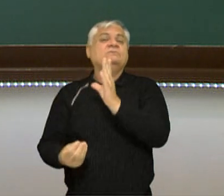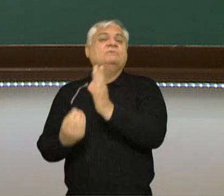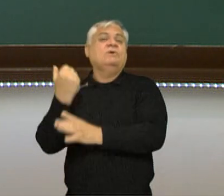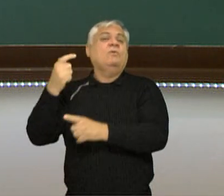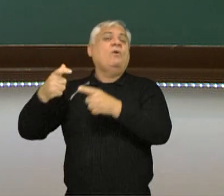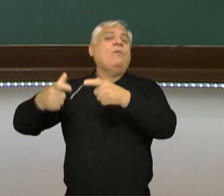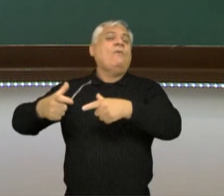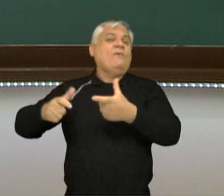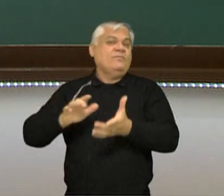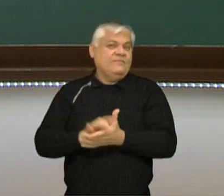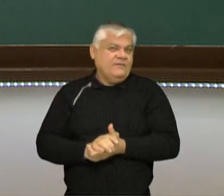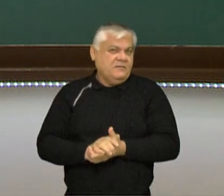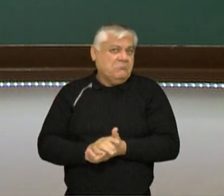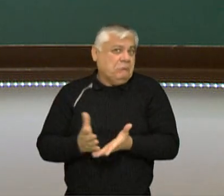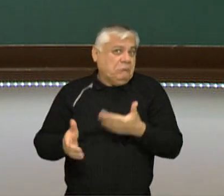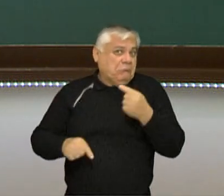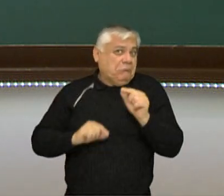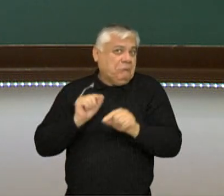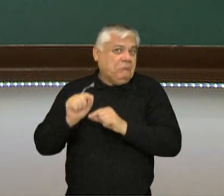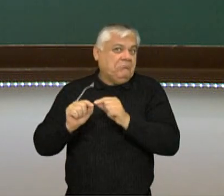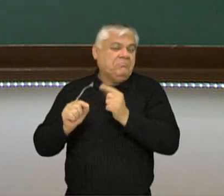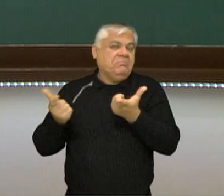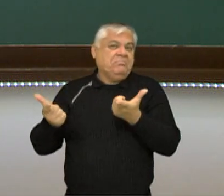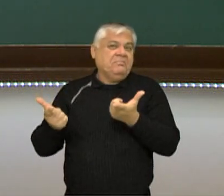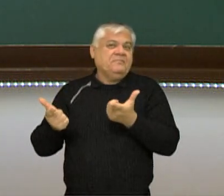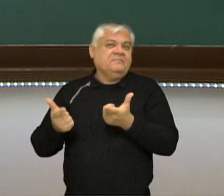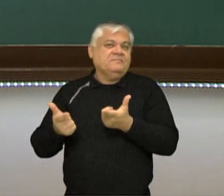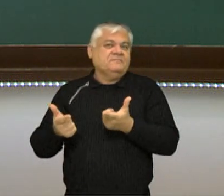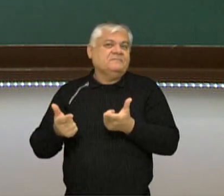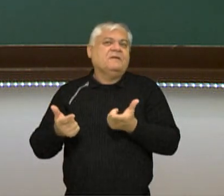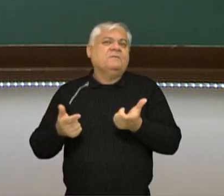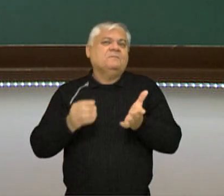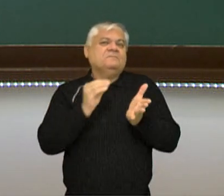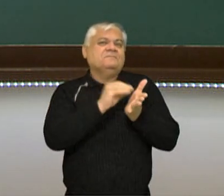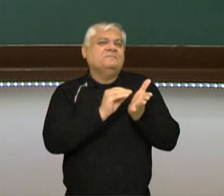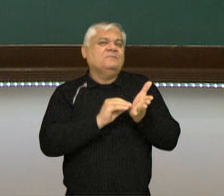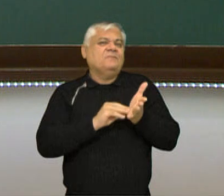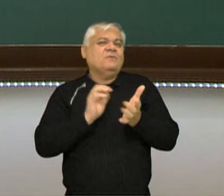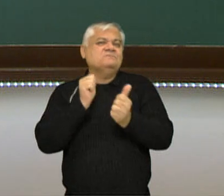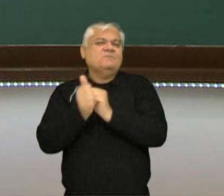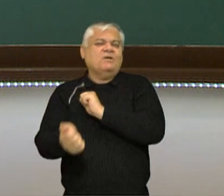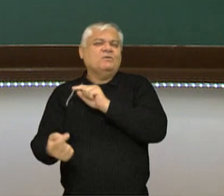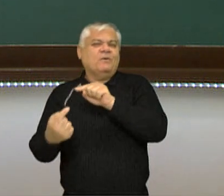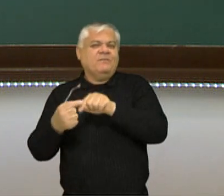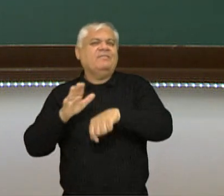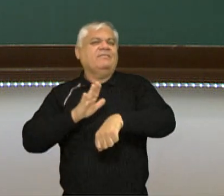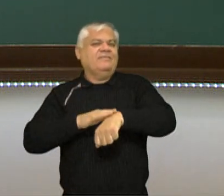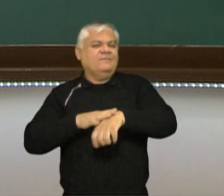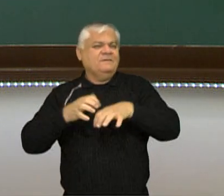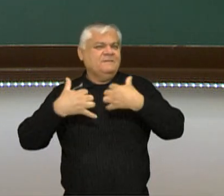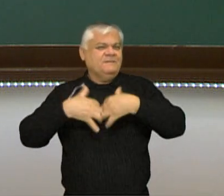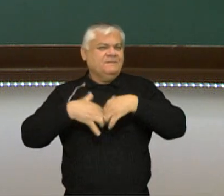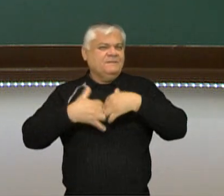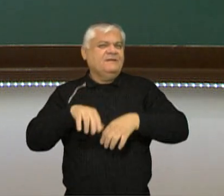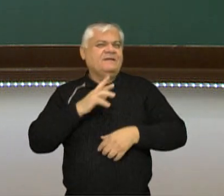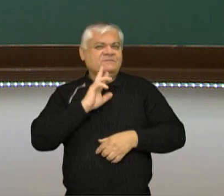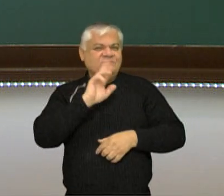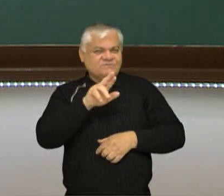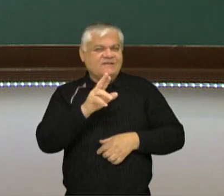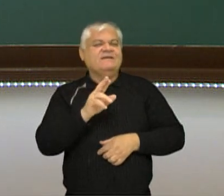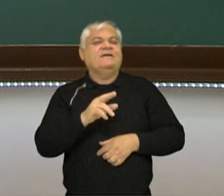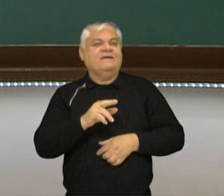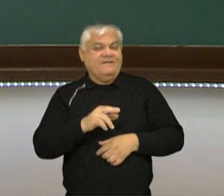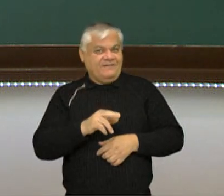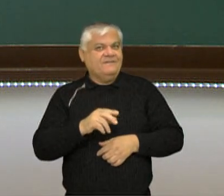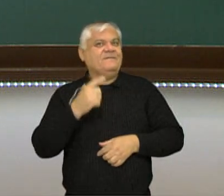tá? Da onde o mountain bike surgiu. Qual esporte será esse? Um tempinho aí para você responder.